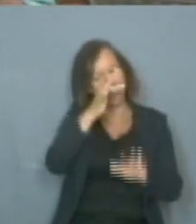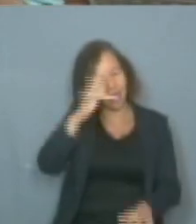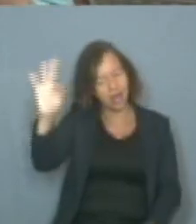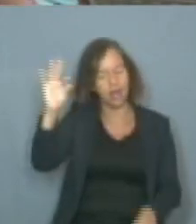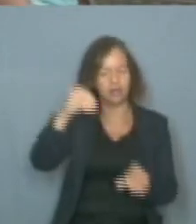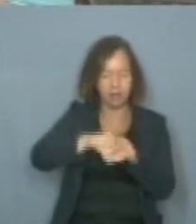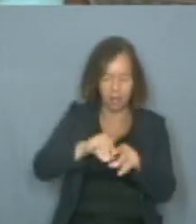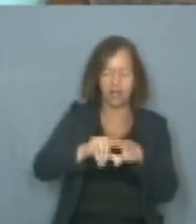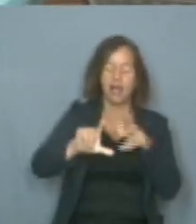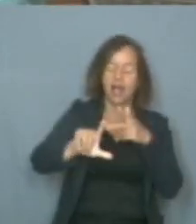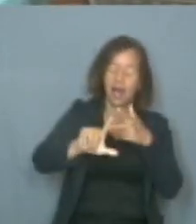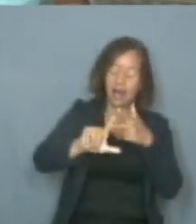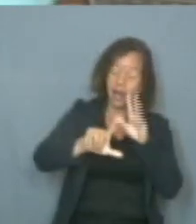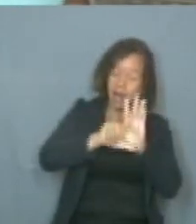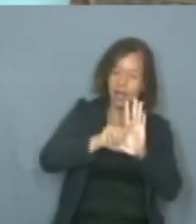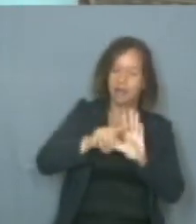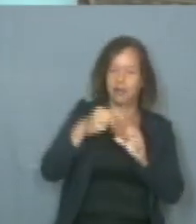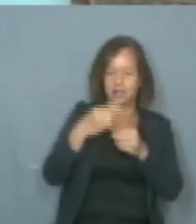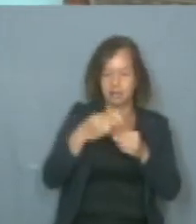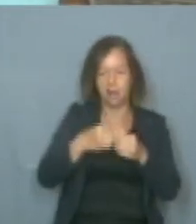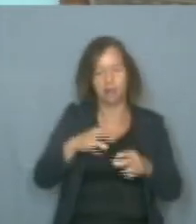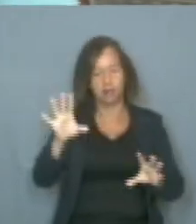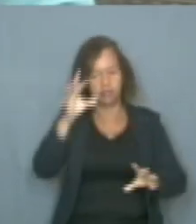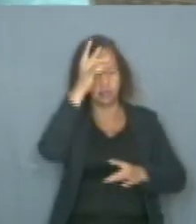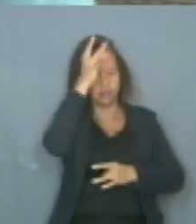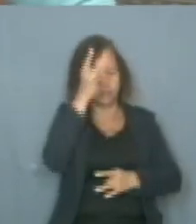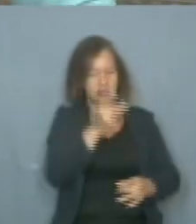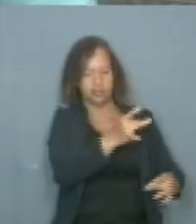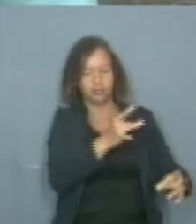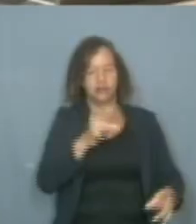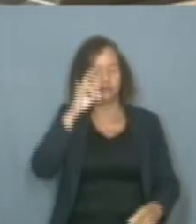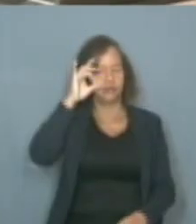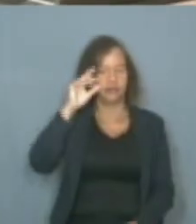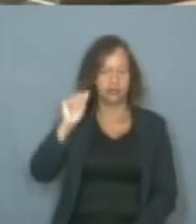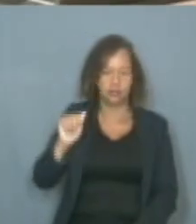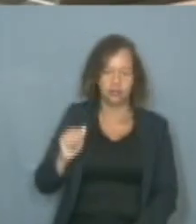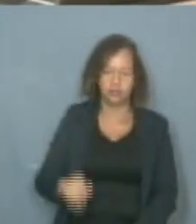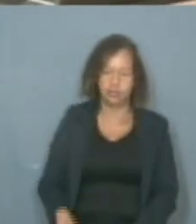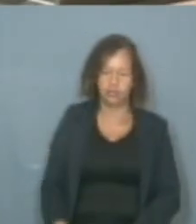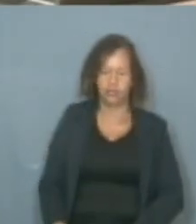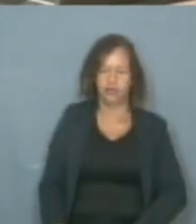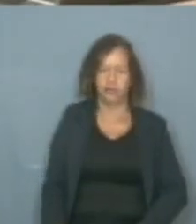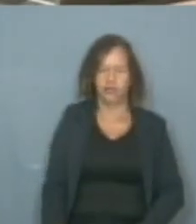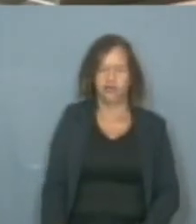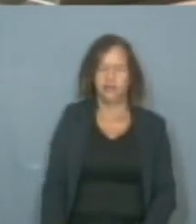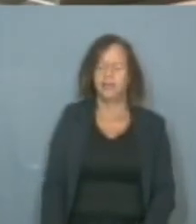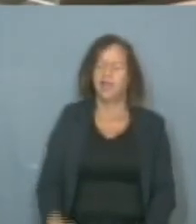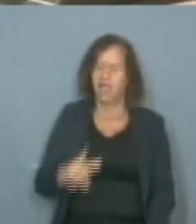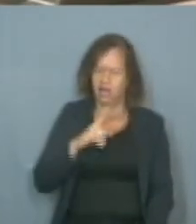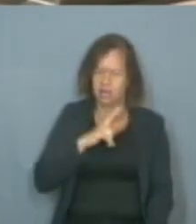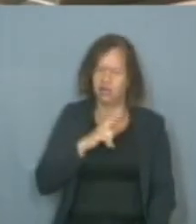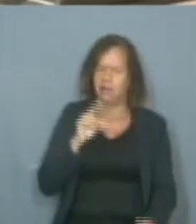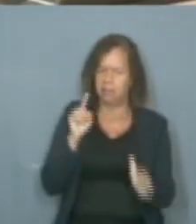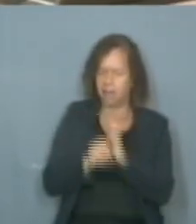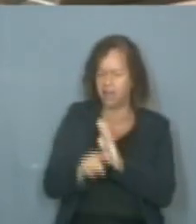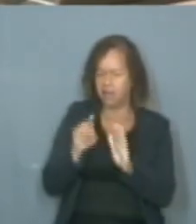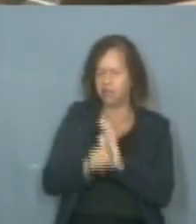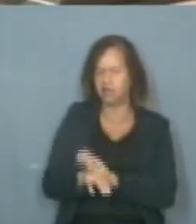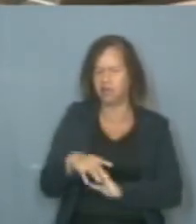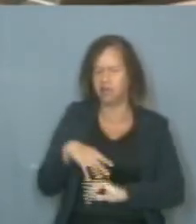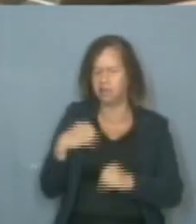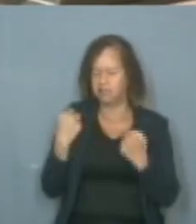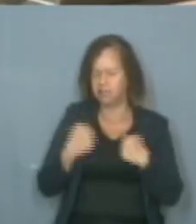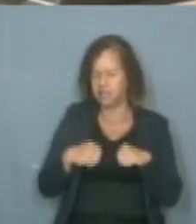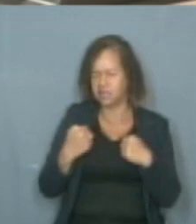desse contexto. Mas eu escuto a vereadora Ana Lúcia. Vereadora Michele Collins, existem algumas perguntas também que eu